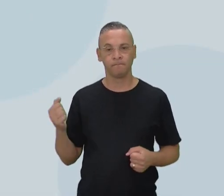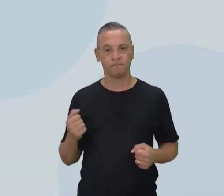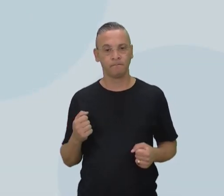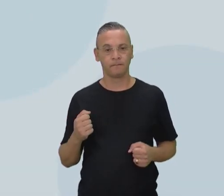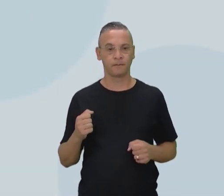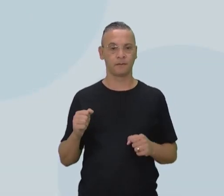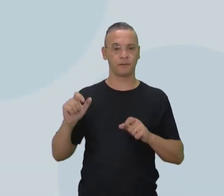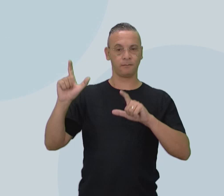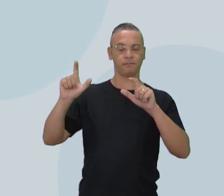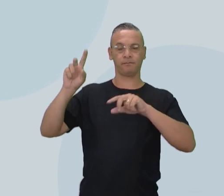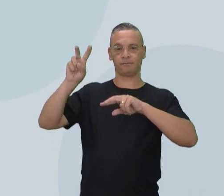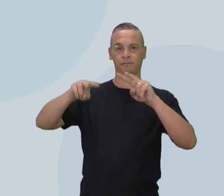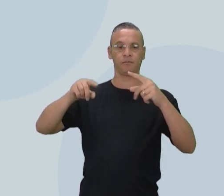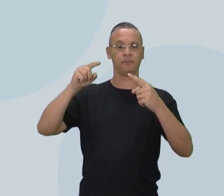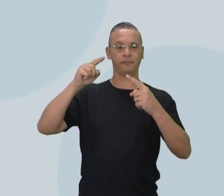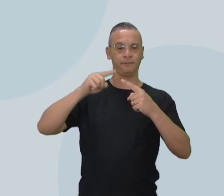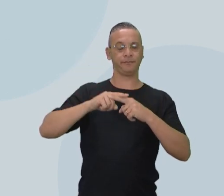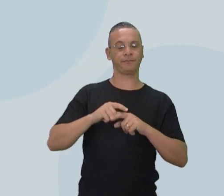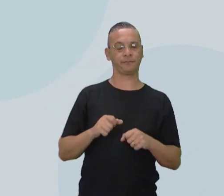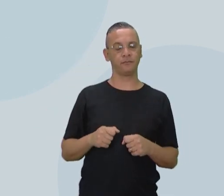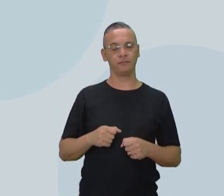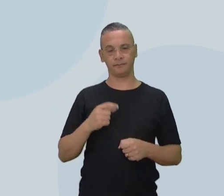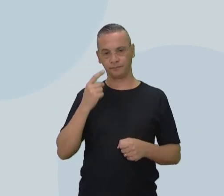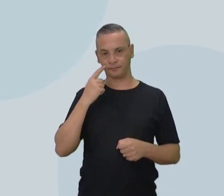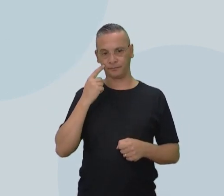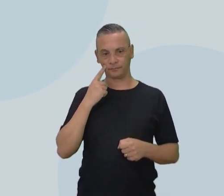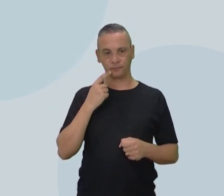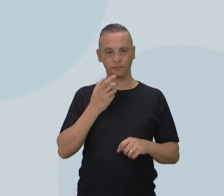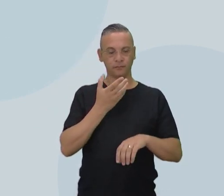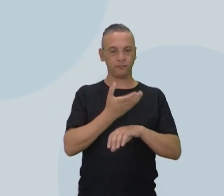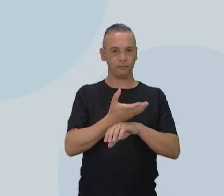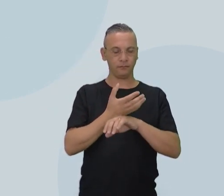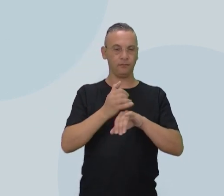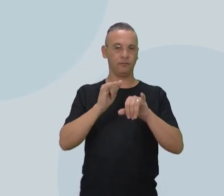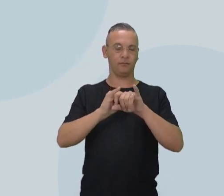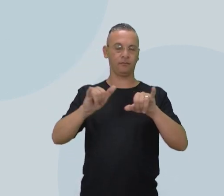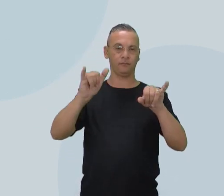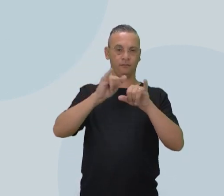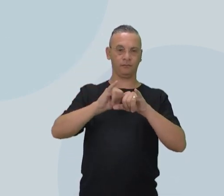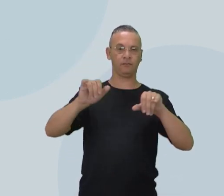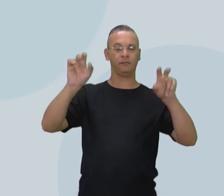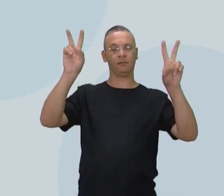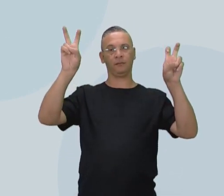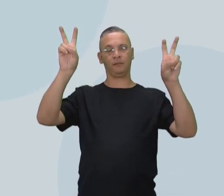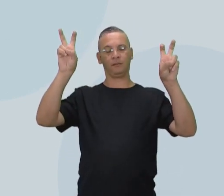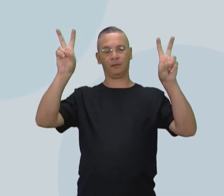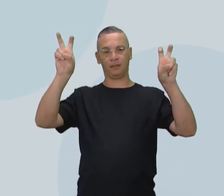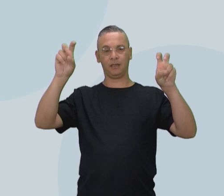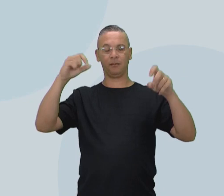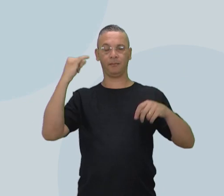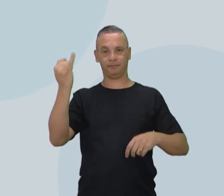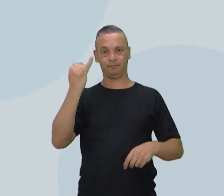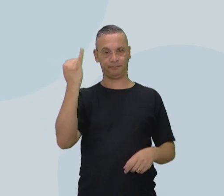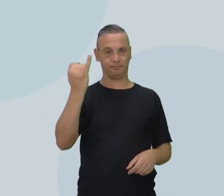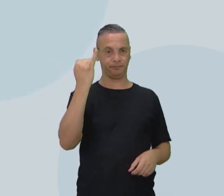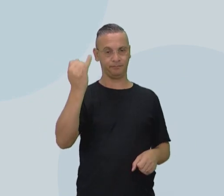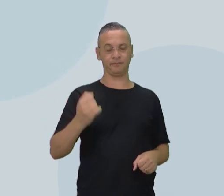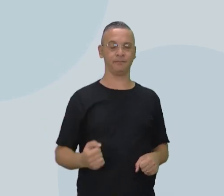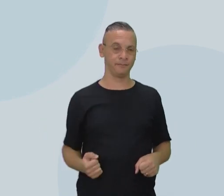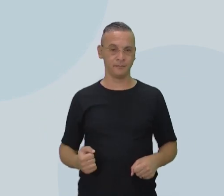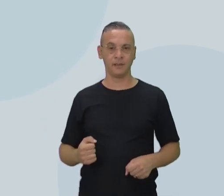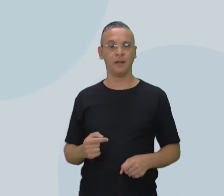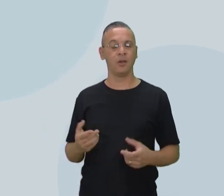imprensa, né? E eu peguei aí uma matéria que estava lá abordando sobre um assunto importante, que